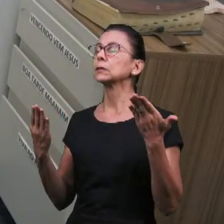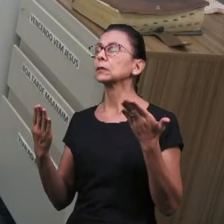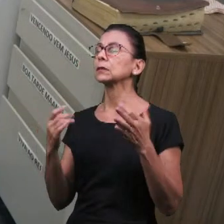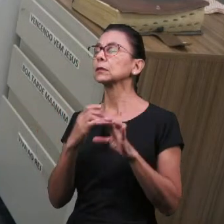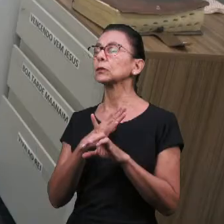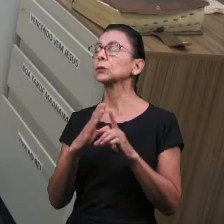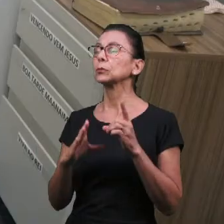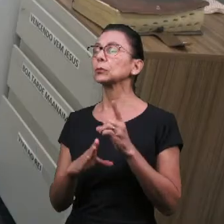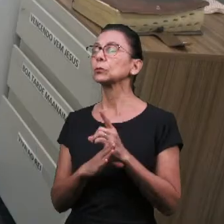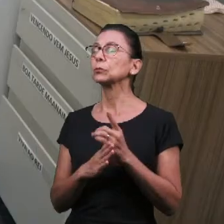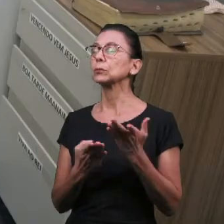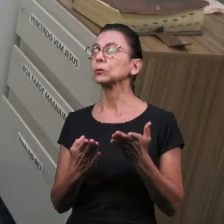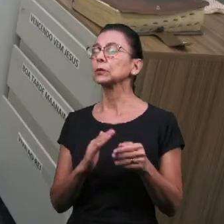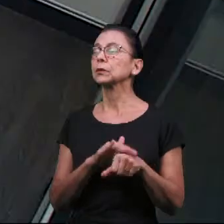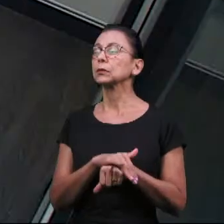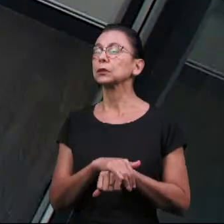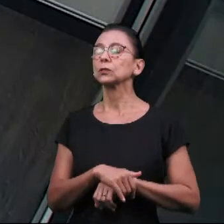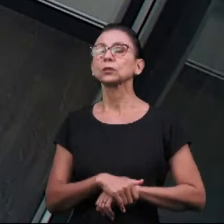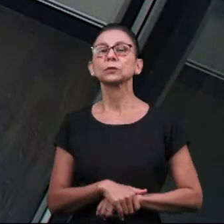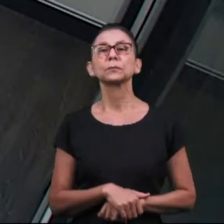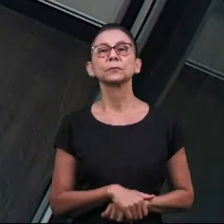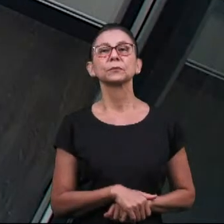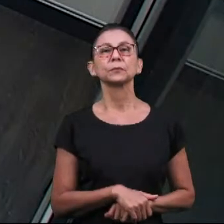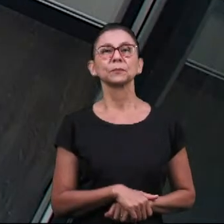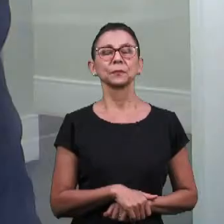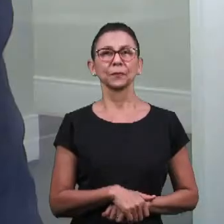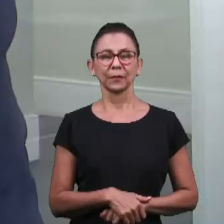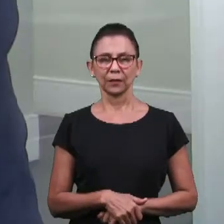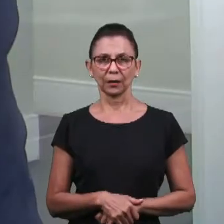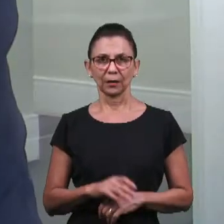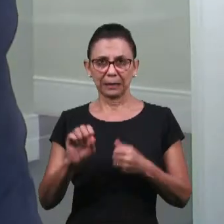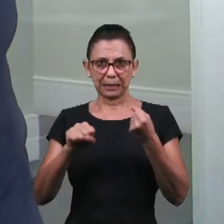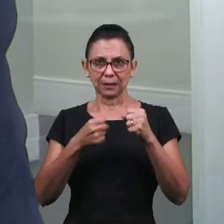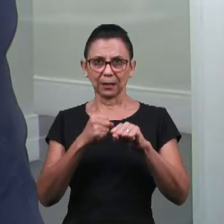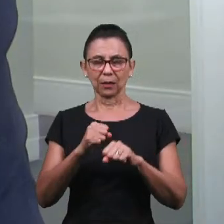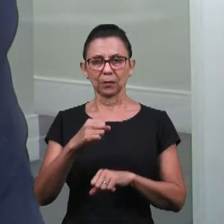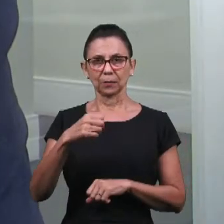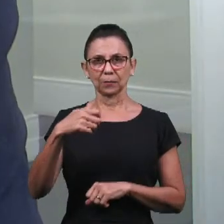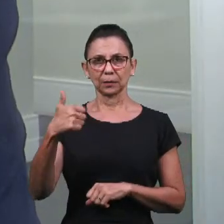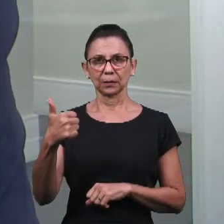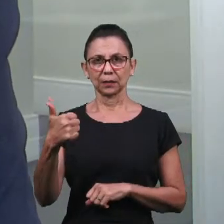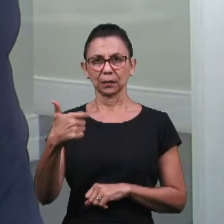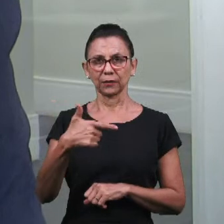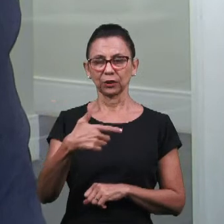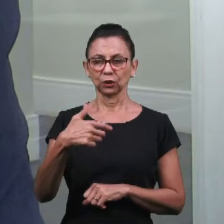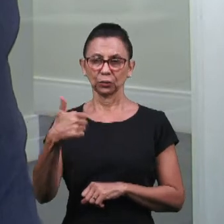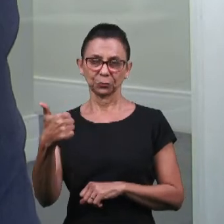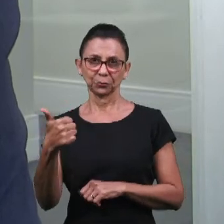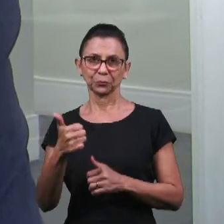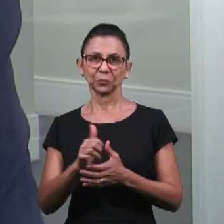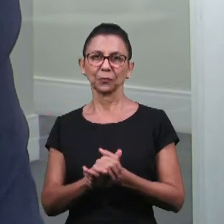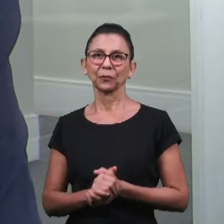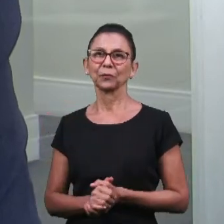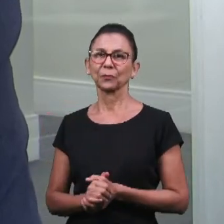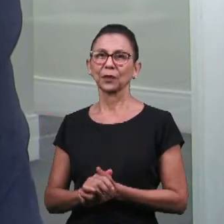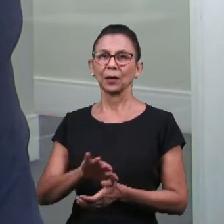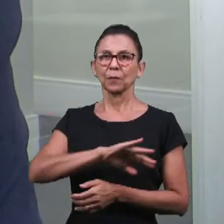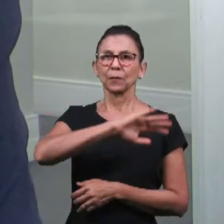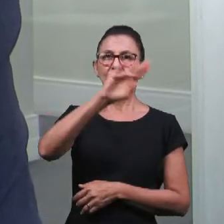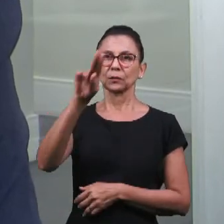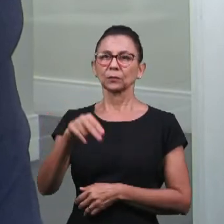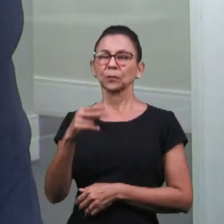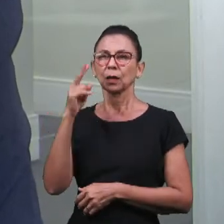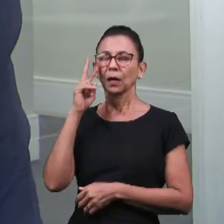às 8 horas da noite? A palavra desta noite será no Salmo 121. Elevo os meus olhos para os montes.